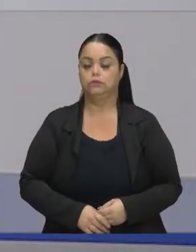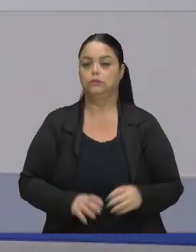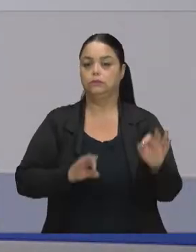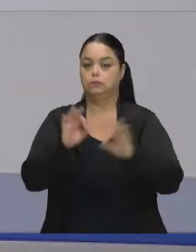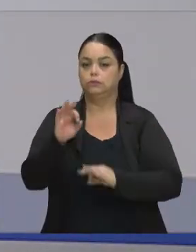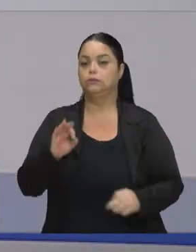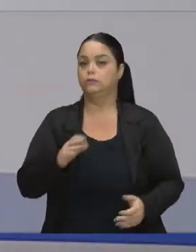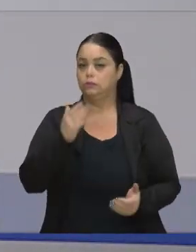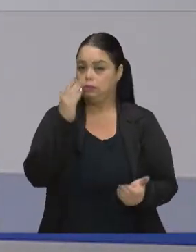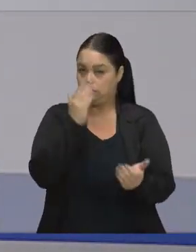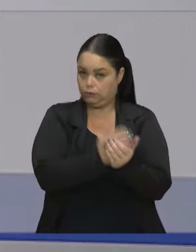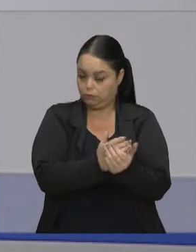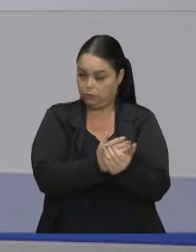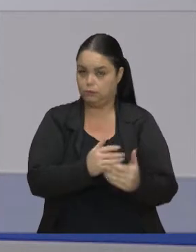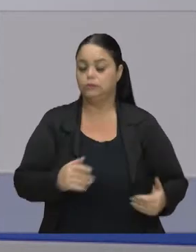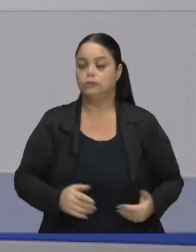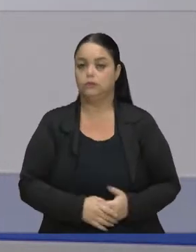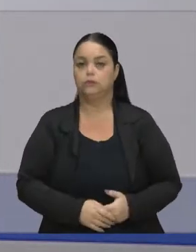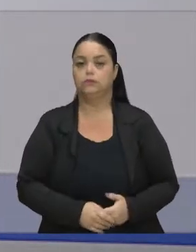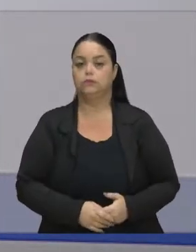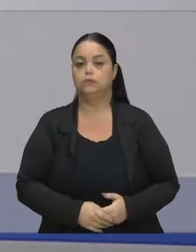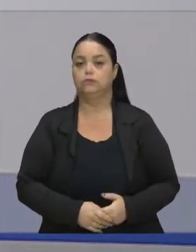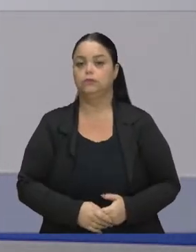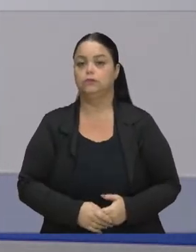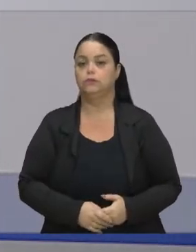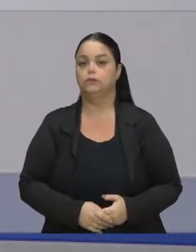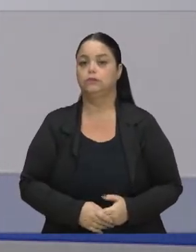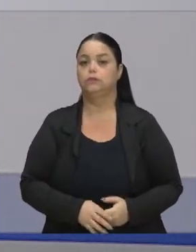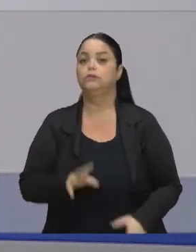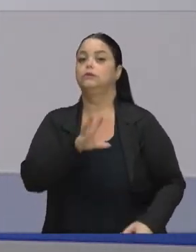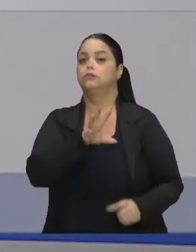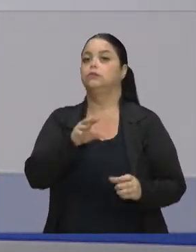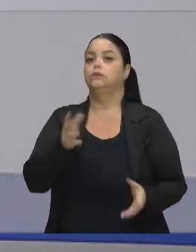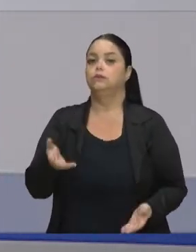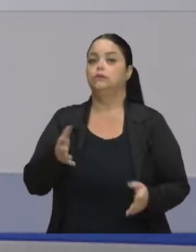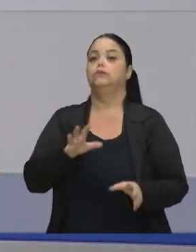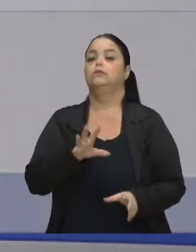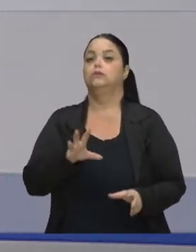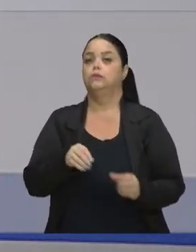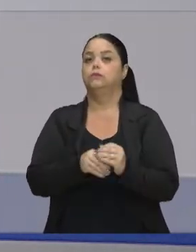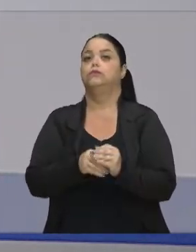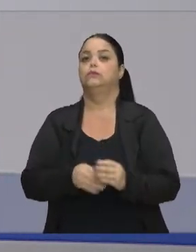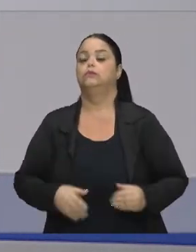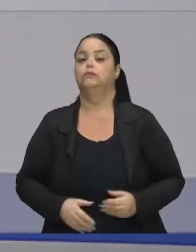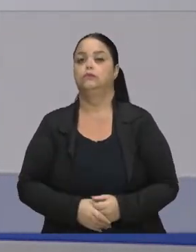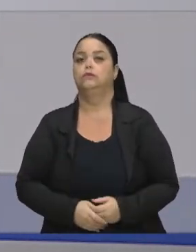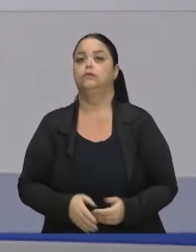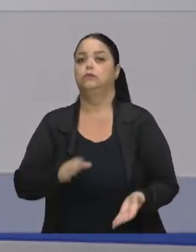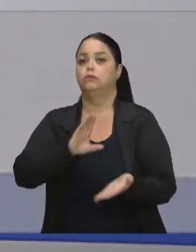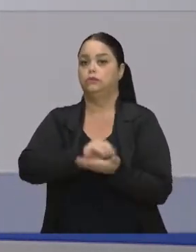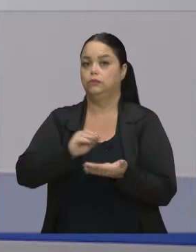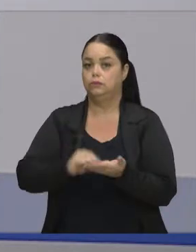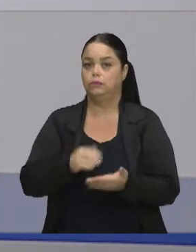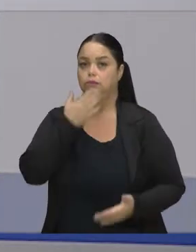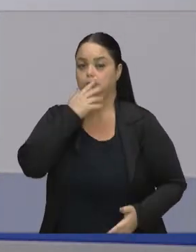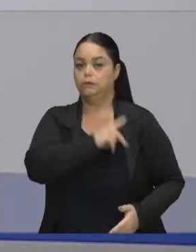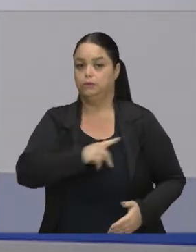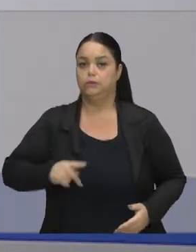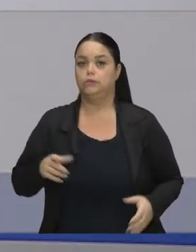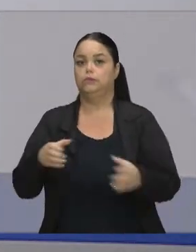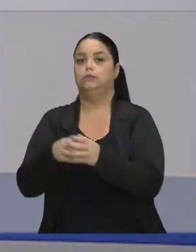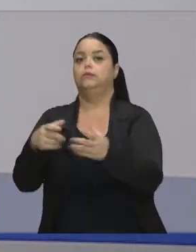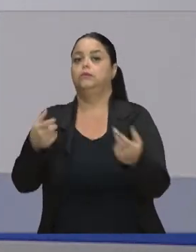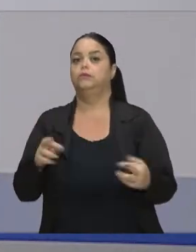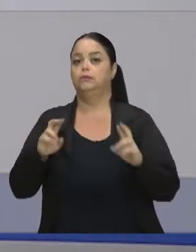organização dos processos que serão incluídos na pauta. E peço aí, então, que os presidentes das comissões se reúnem para